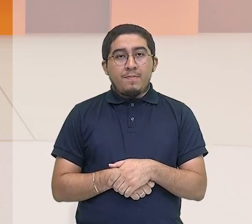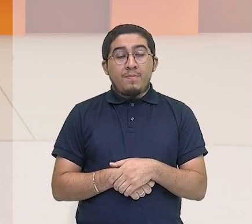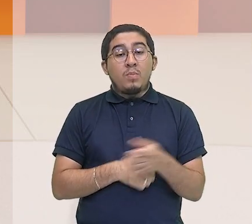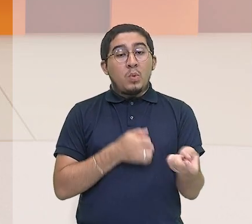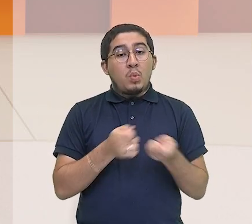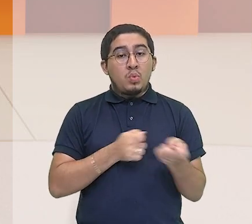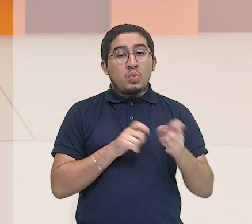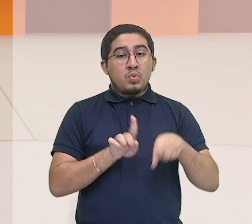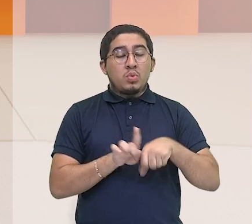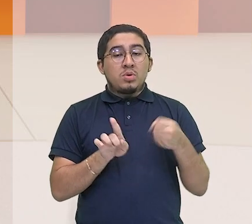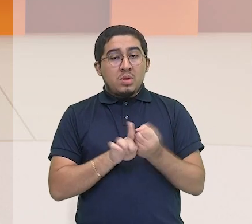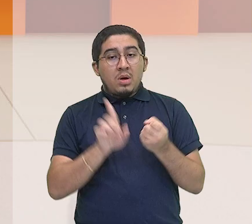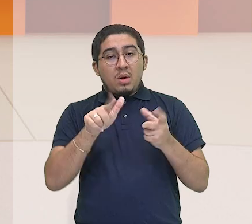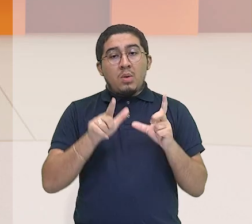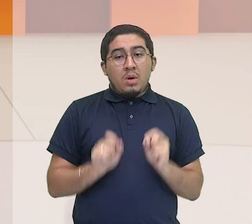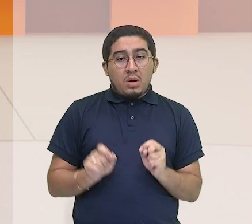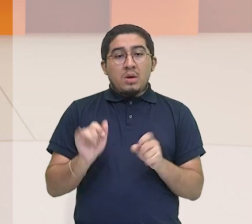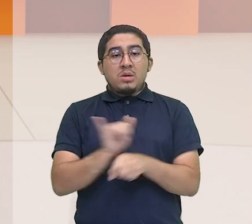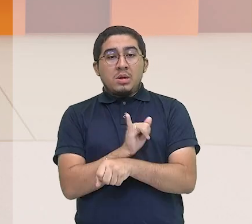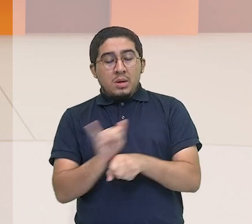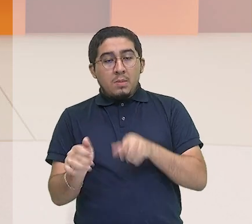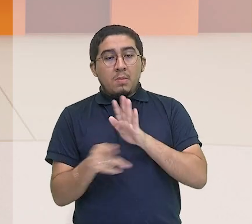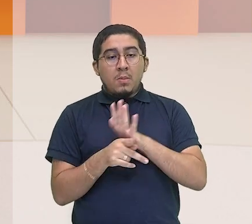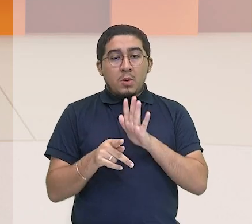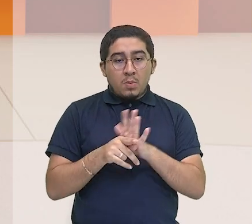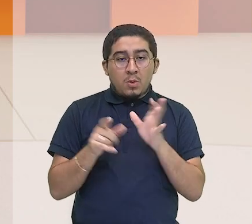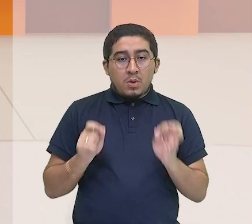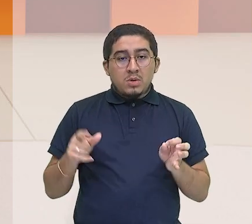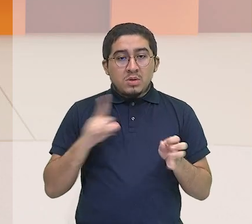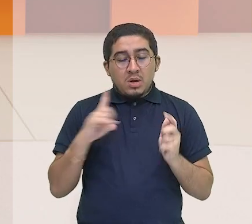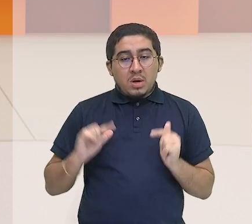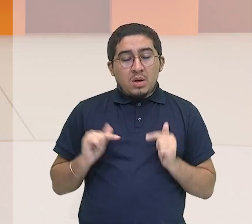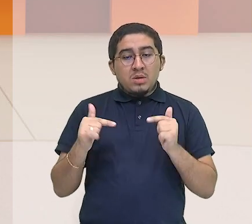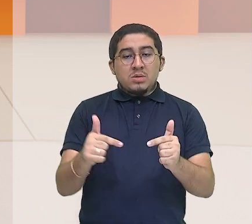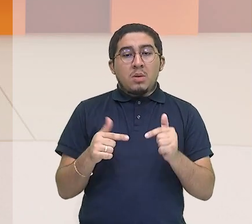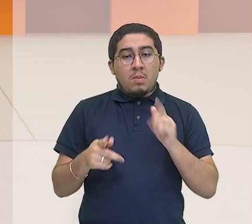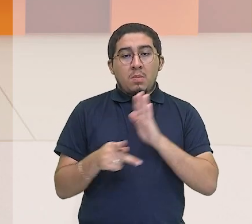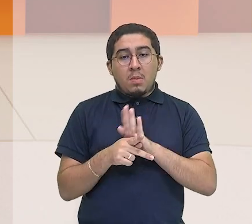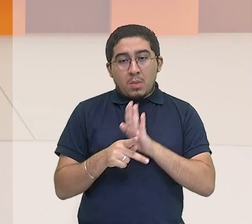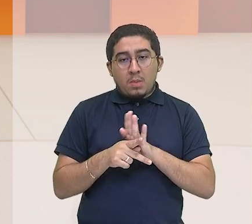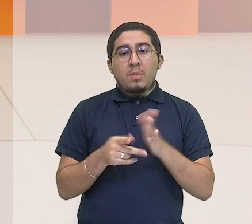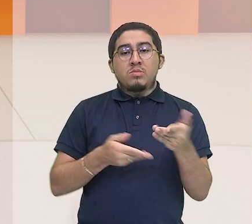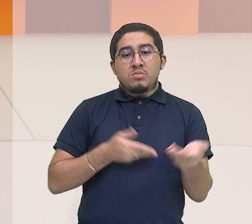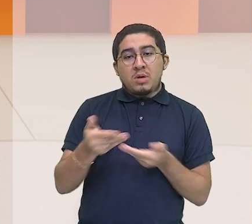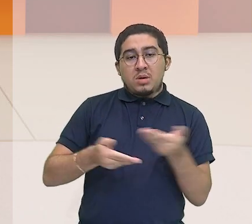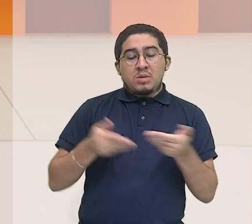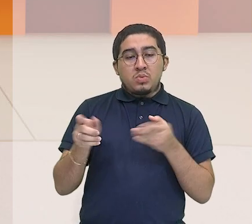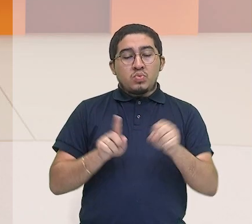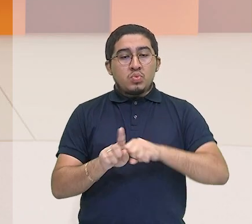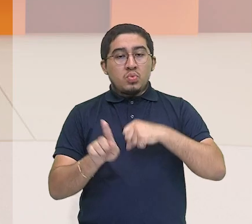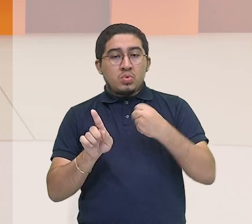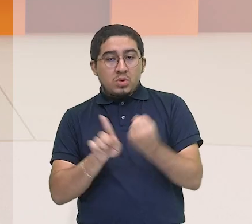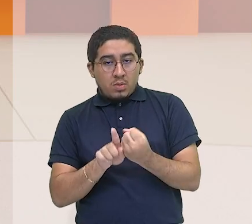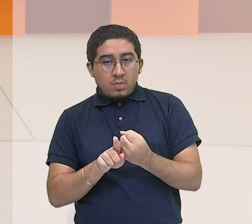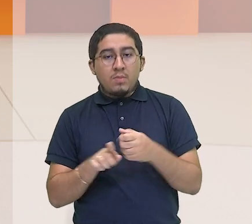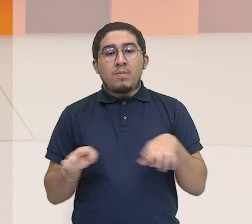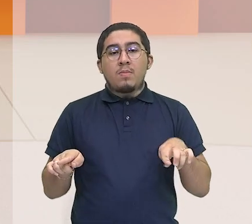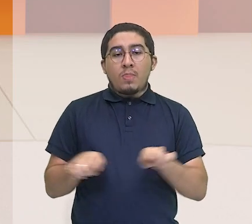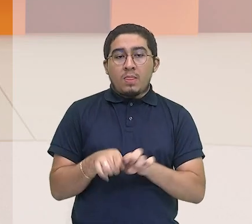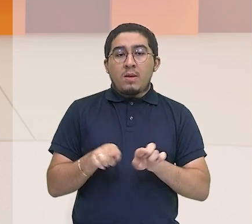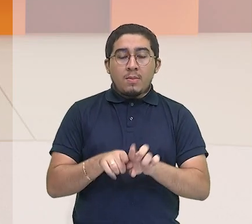social compreende os mecanismos que delimitam as ações e as